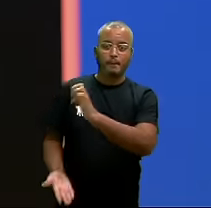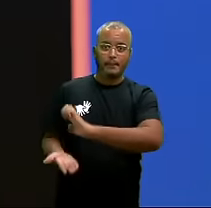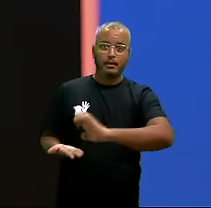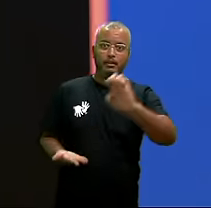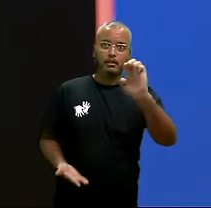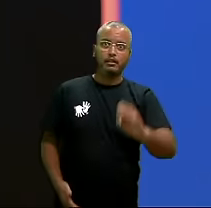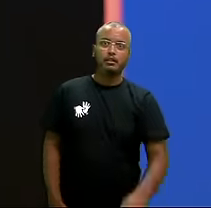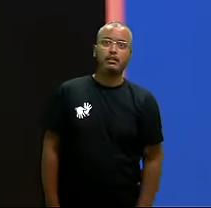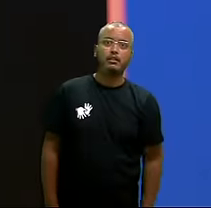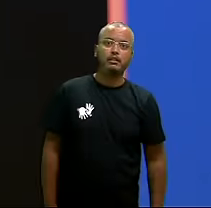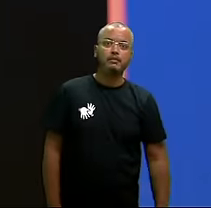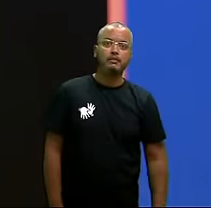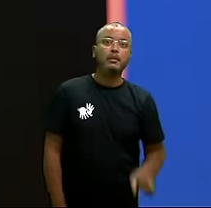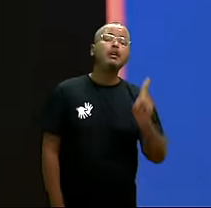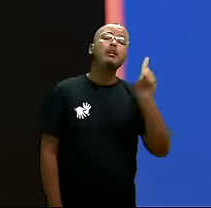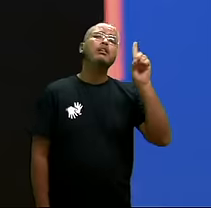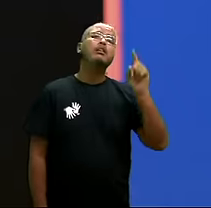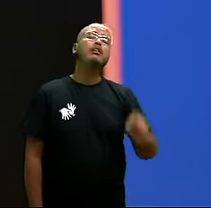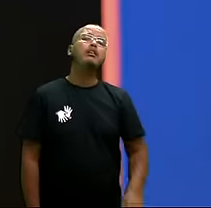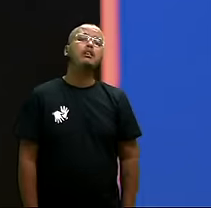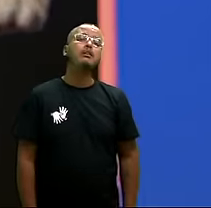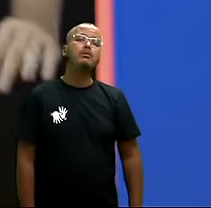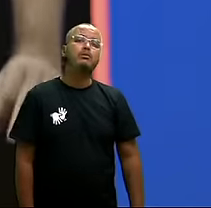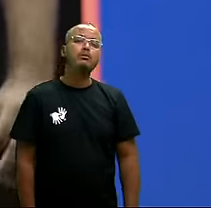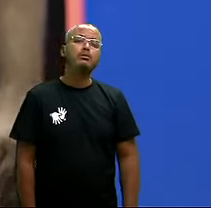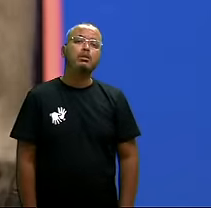tem um senso de humor tão incrível que Elias nunca morreu.